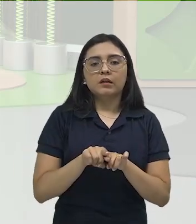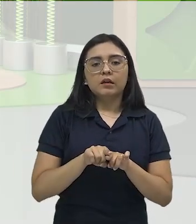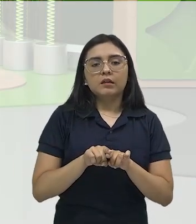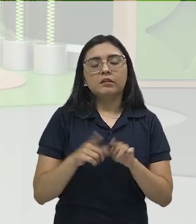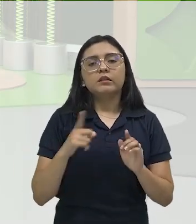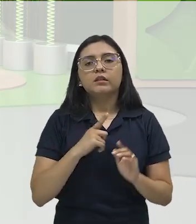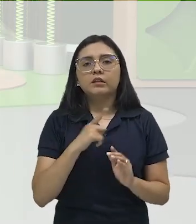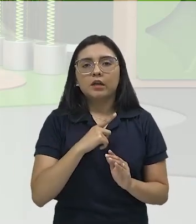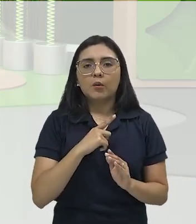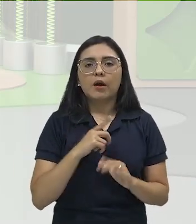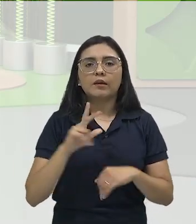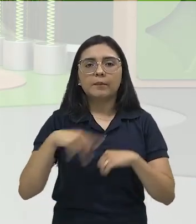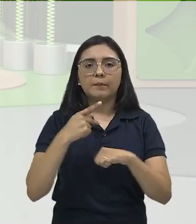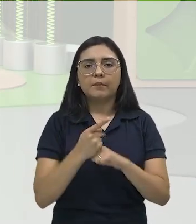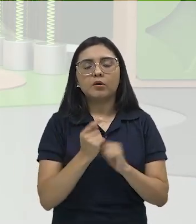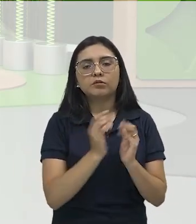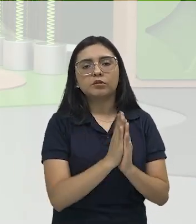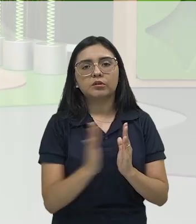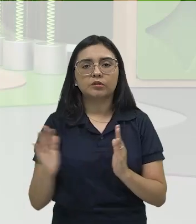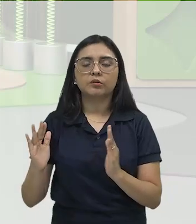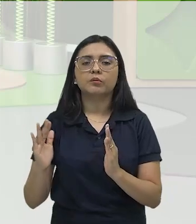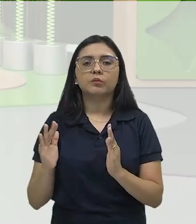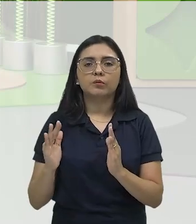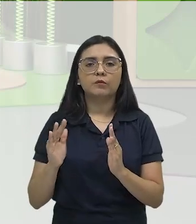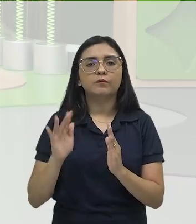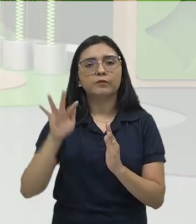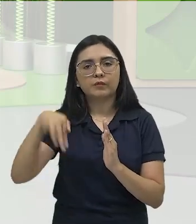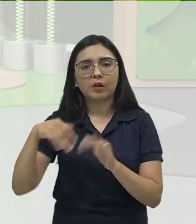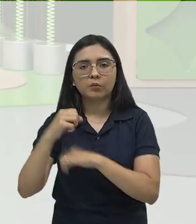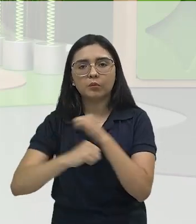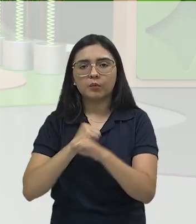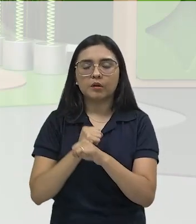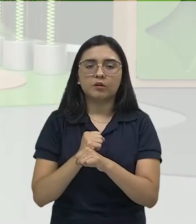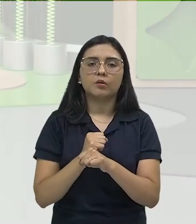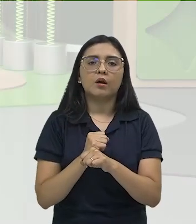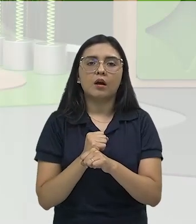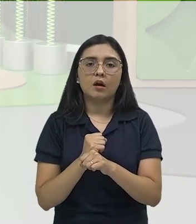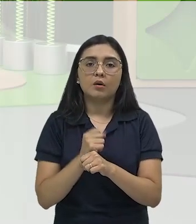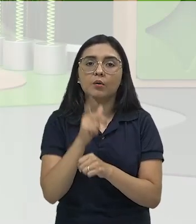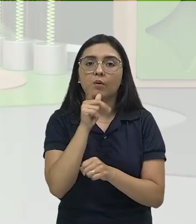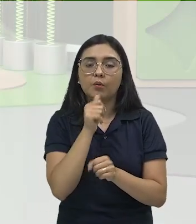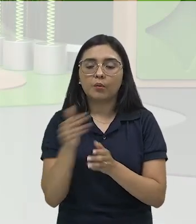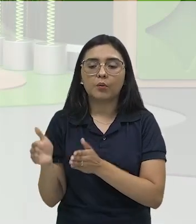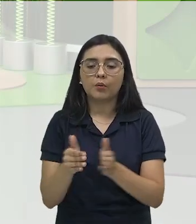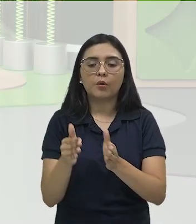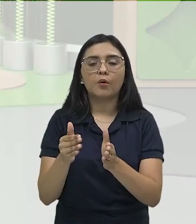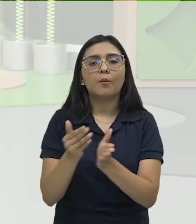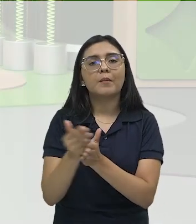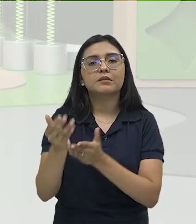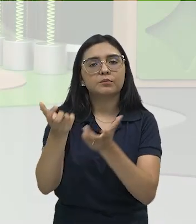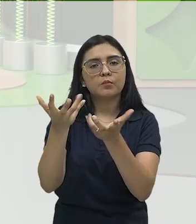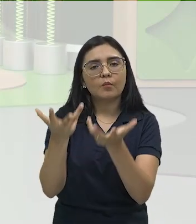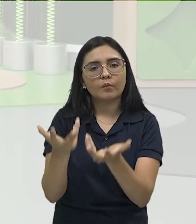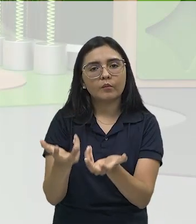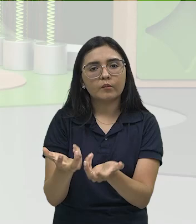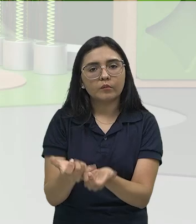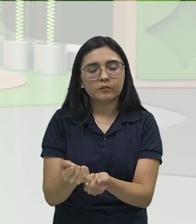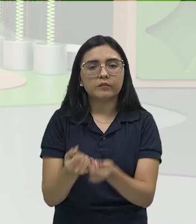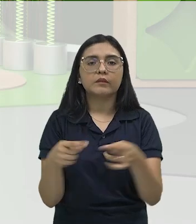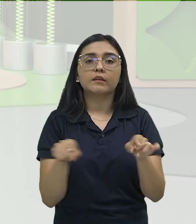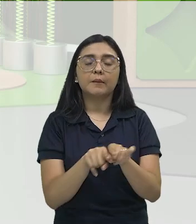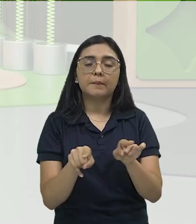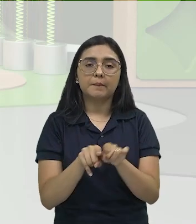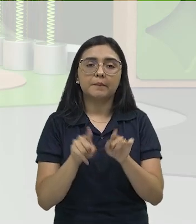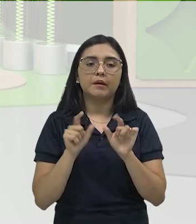do meio do ano para o final, os rios começam a descer, certo? É também o período onde as